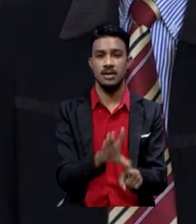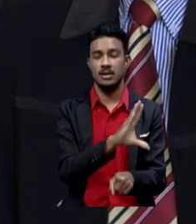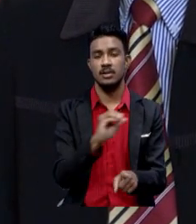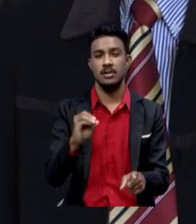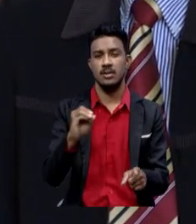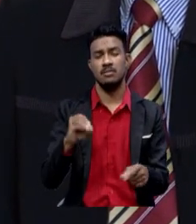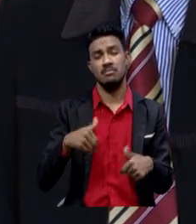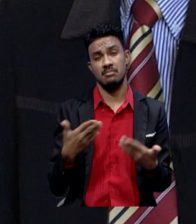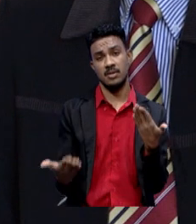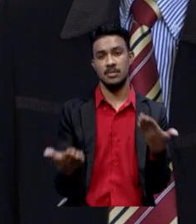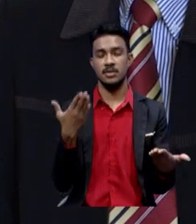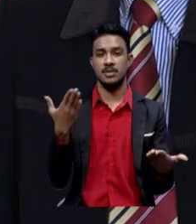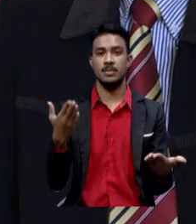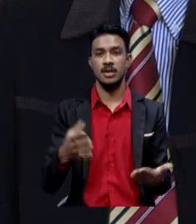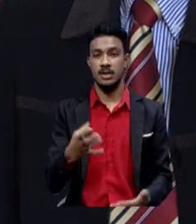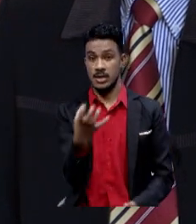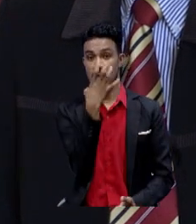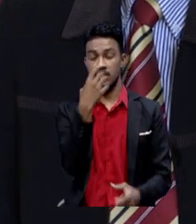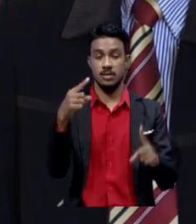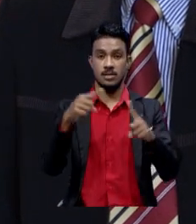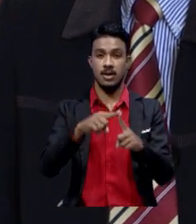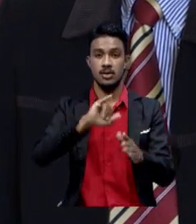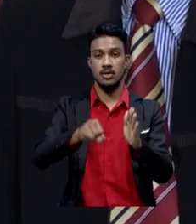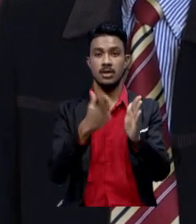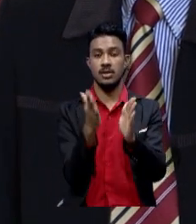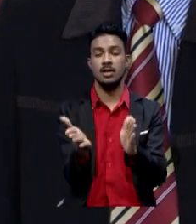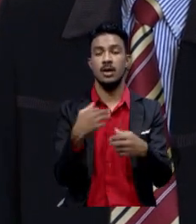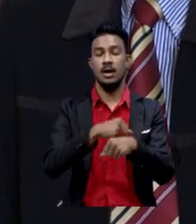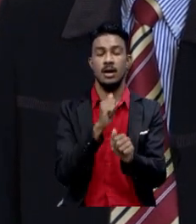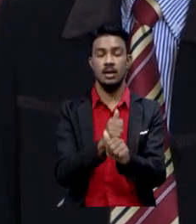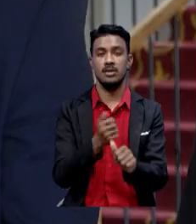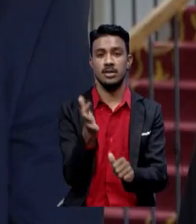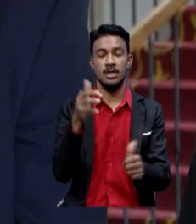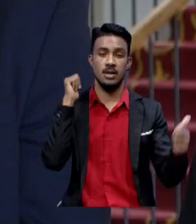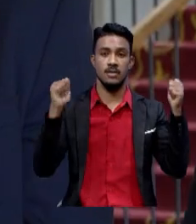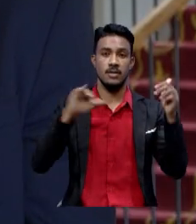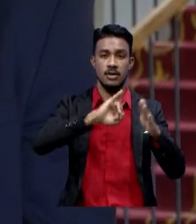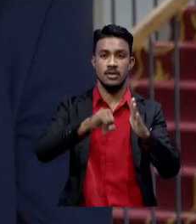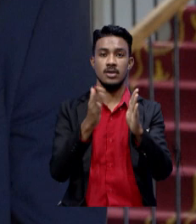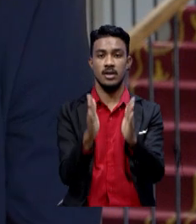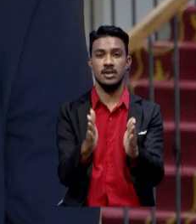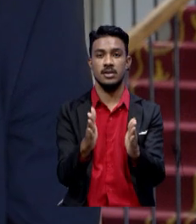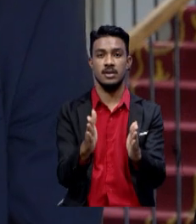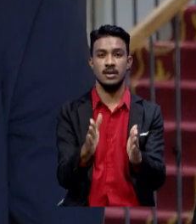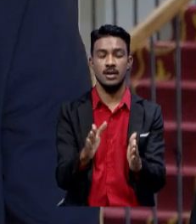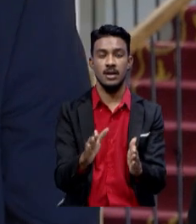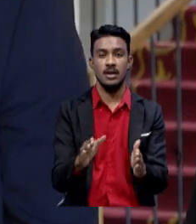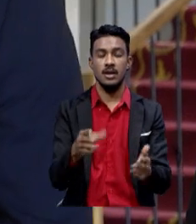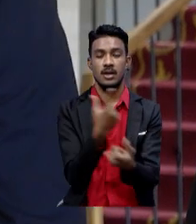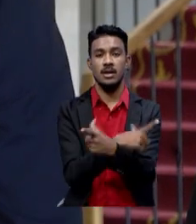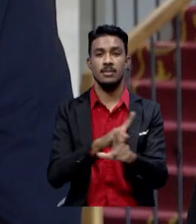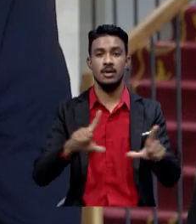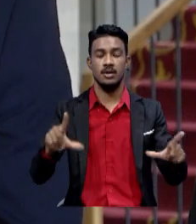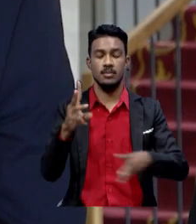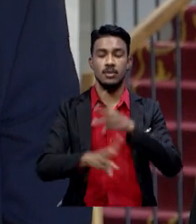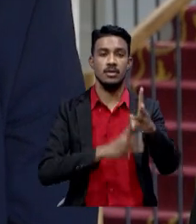então ameaça ba jornalista sirat halau sirnia atividade jornalística. Indício liberdade imprensa mundial